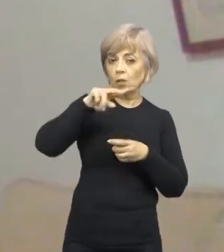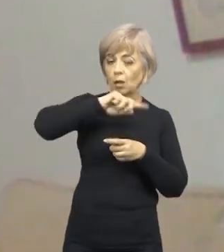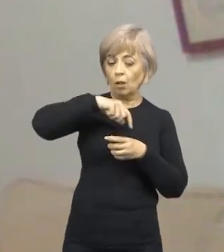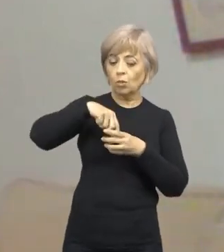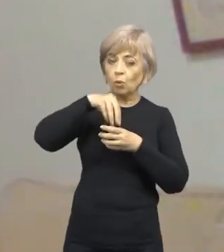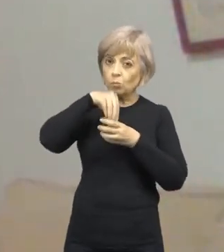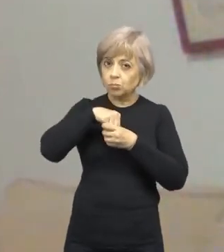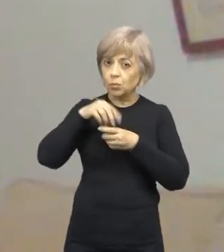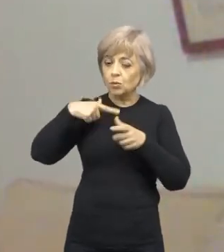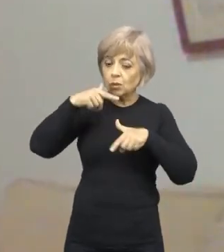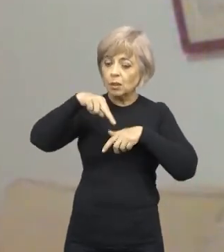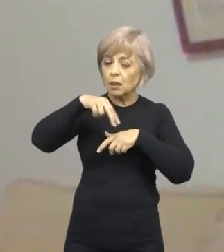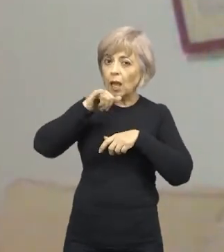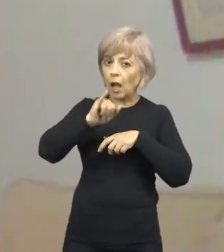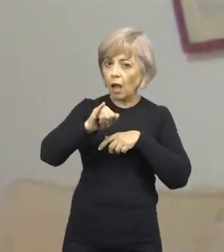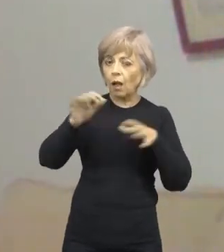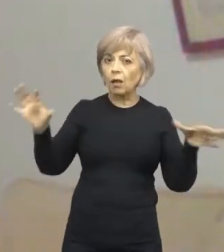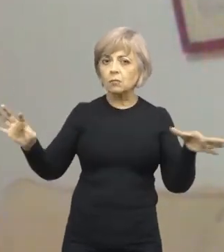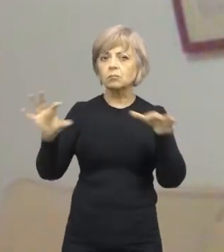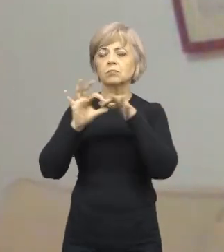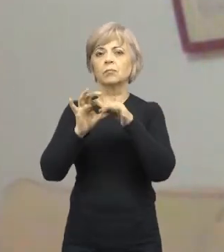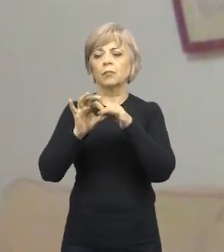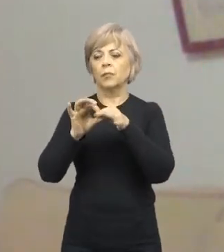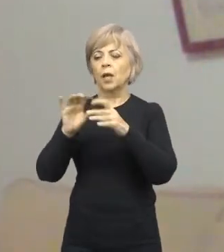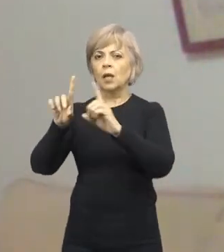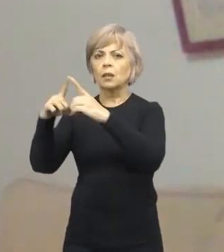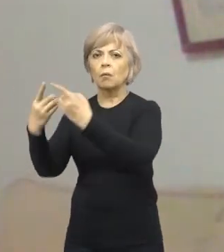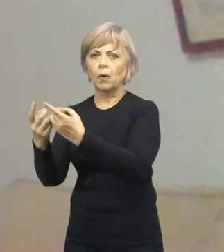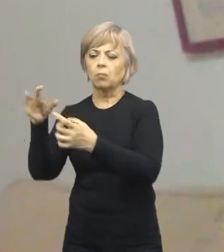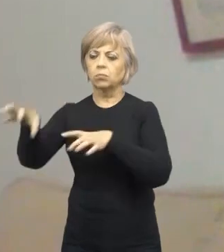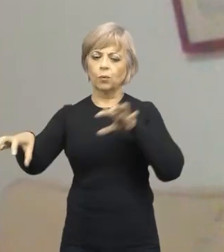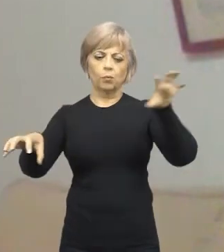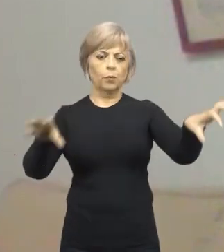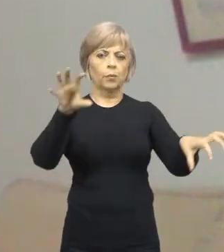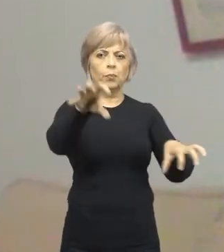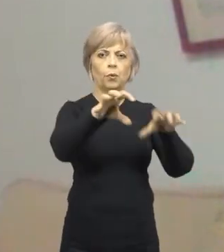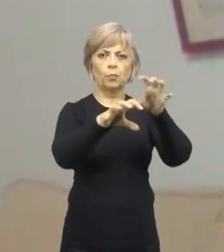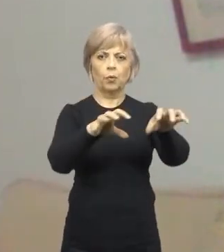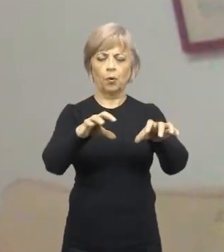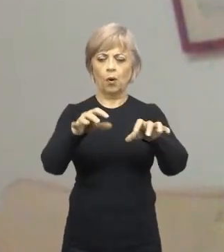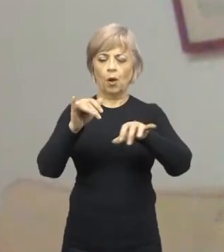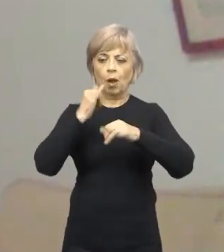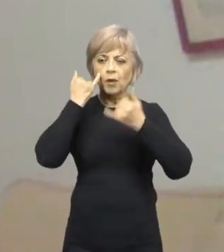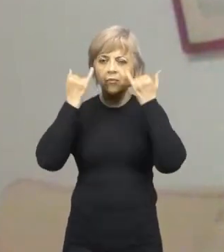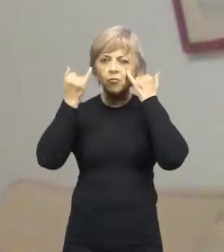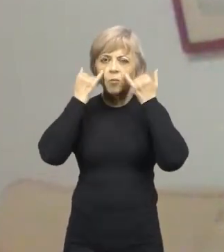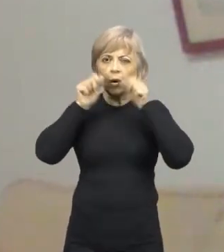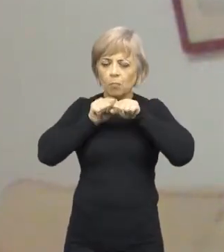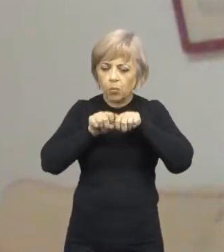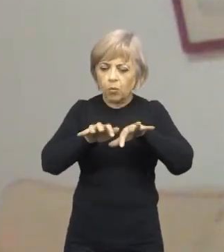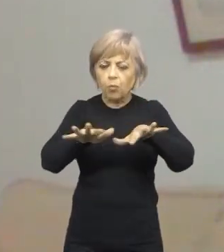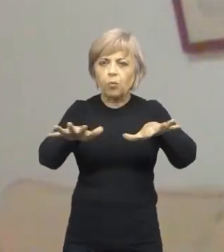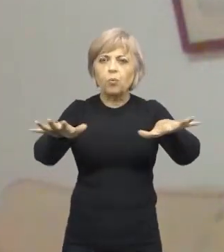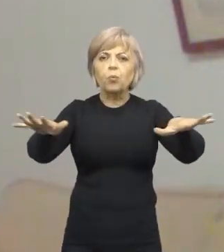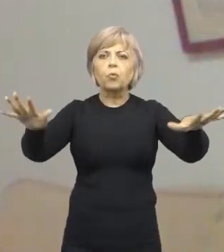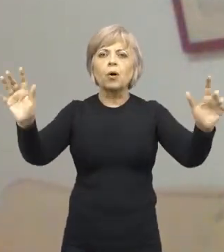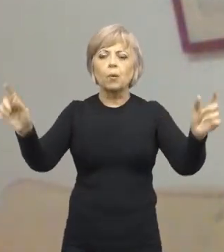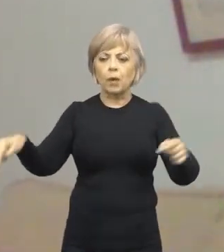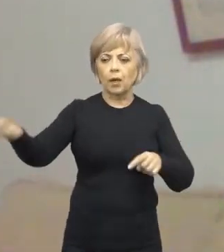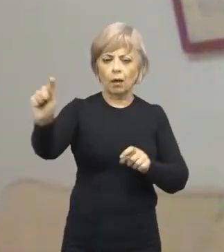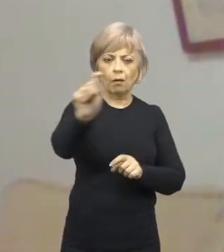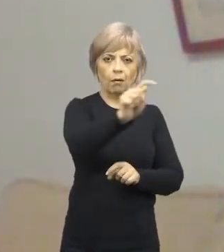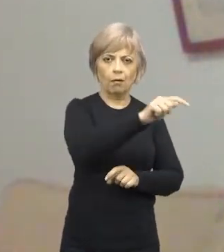de justiça, entre os órgãos internos, ajudando a que essa engrenagem flua de uma